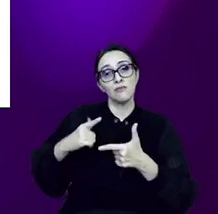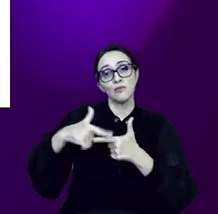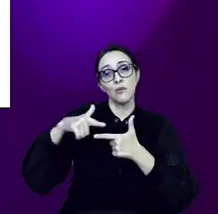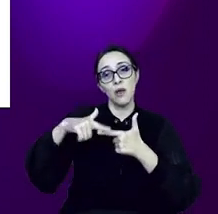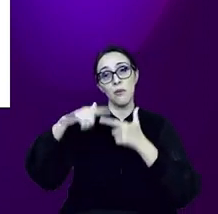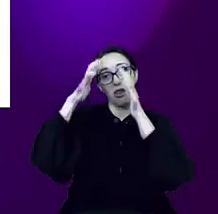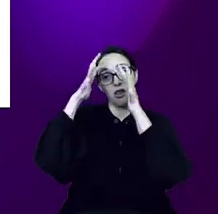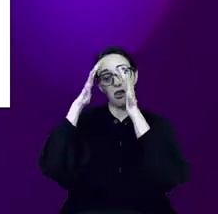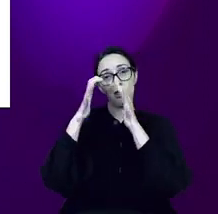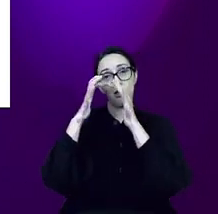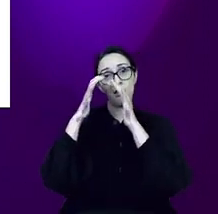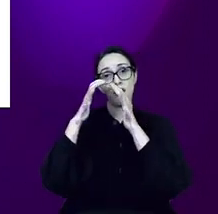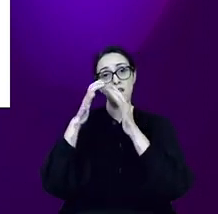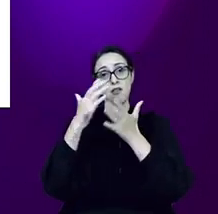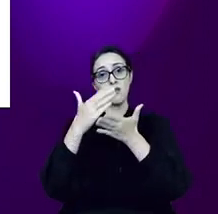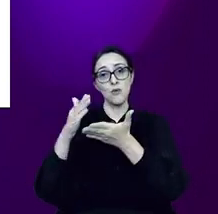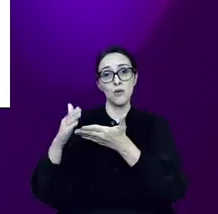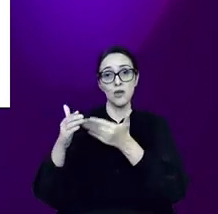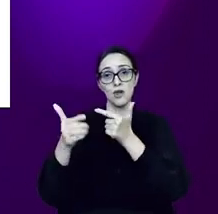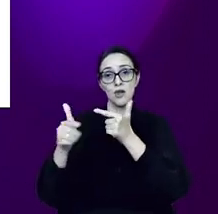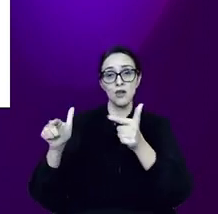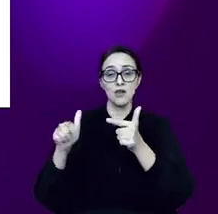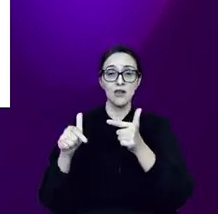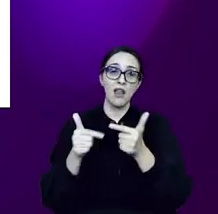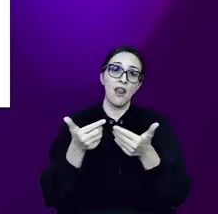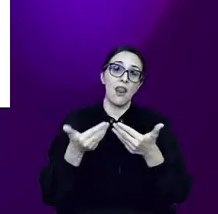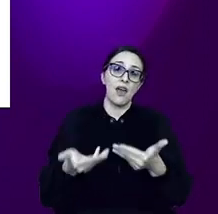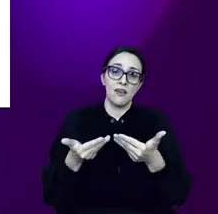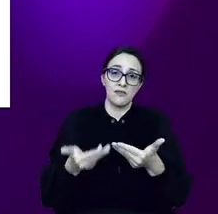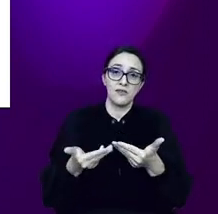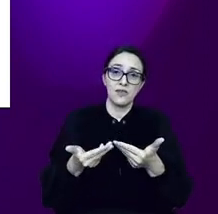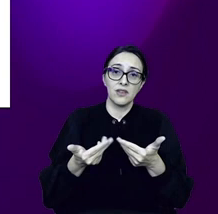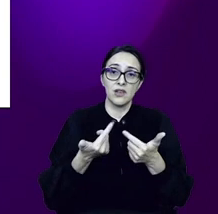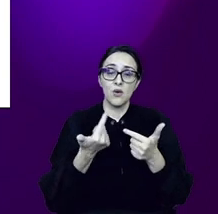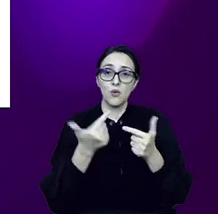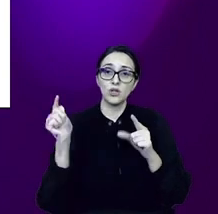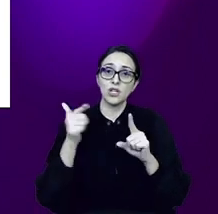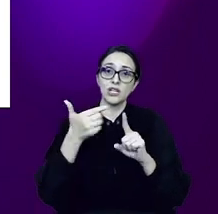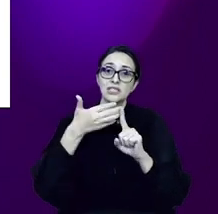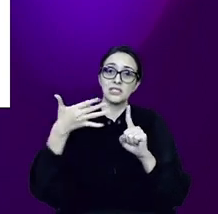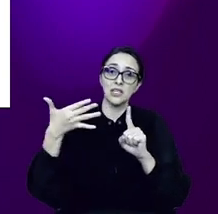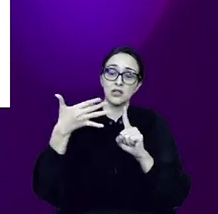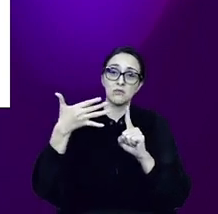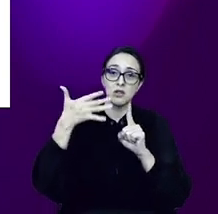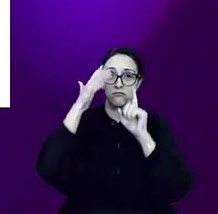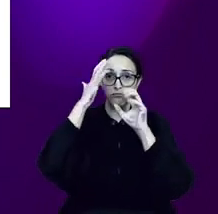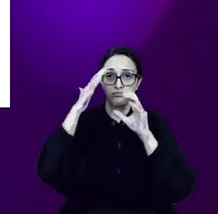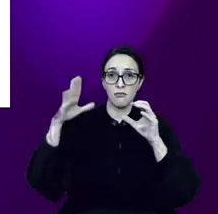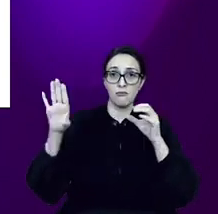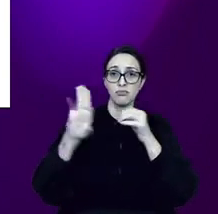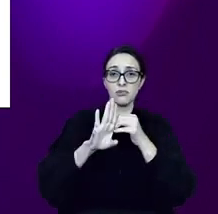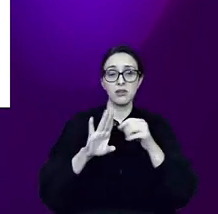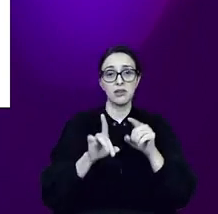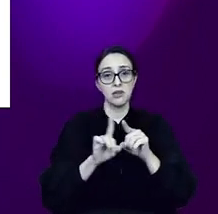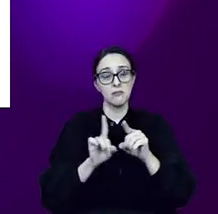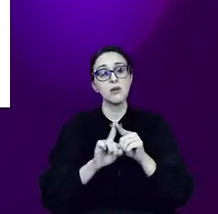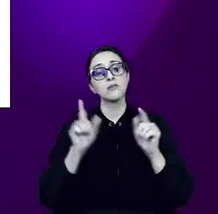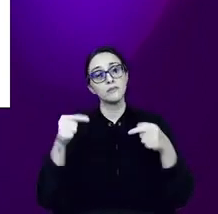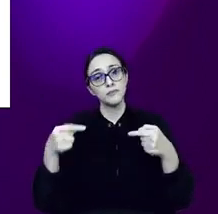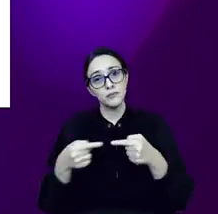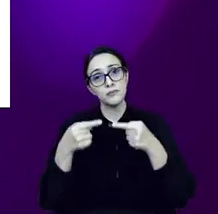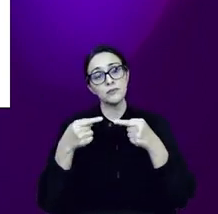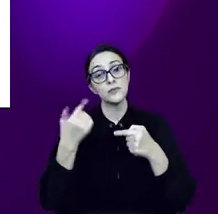está, naturalmente, excluindo as condições de TCE leve e síndromes pós-concussionais, que também fazem parte do grupo de trauma de crânio e tem